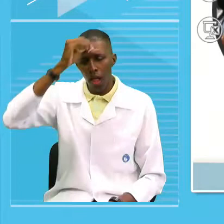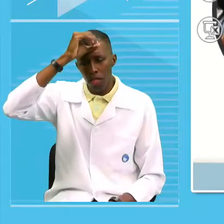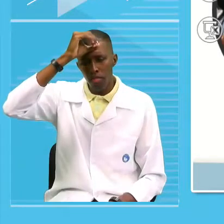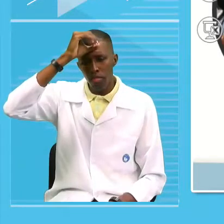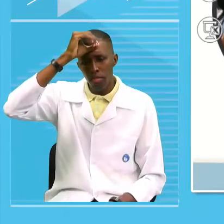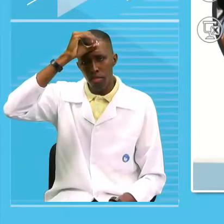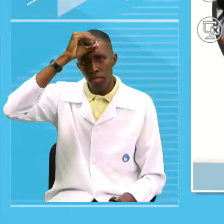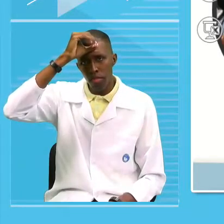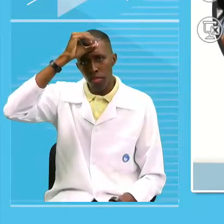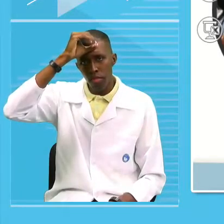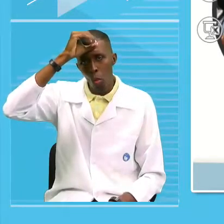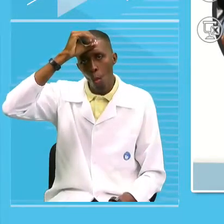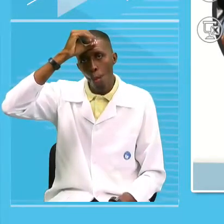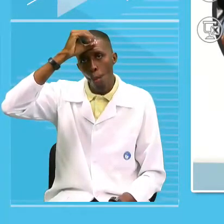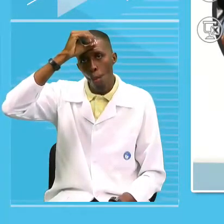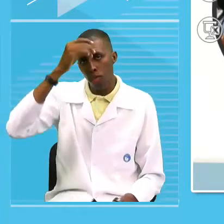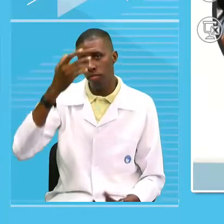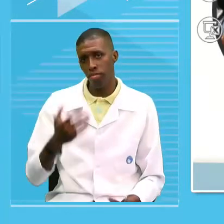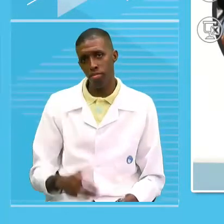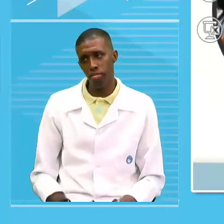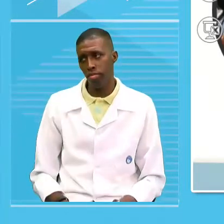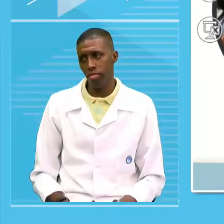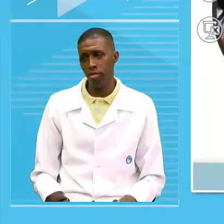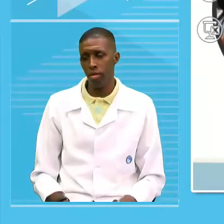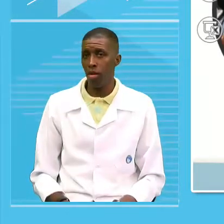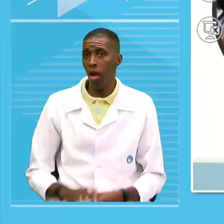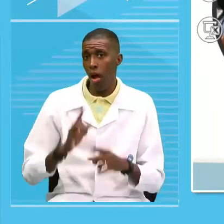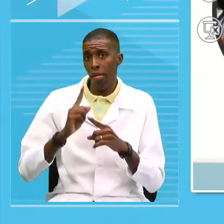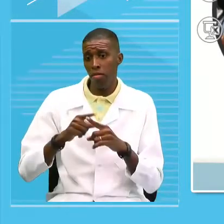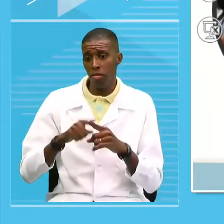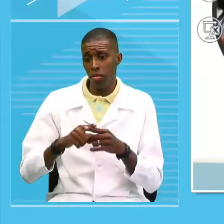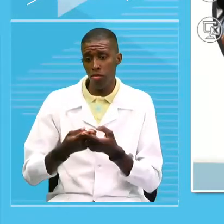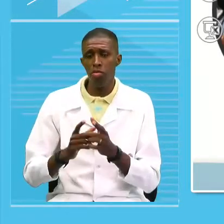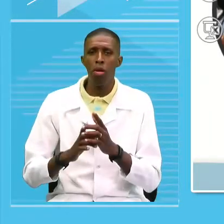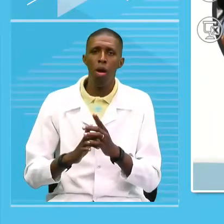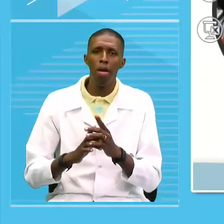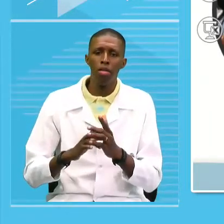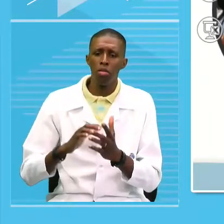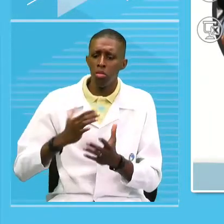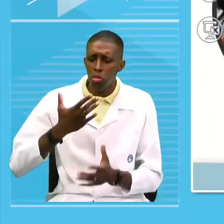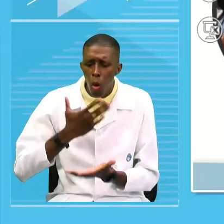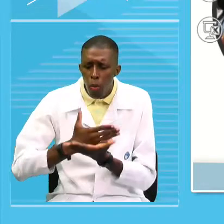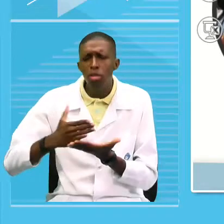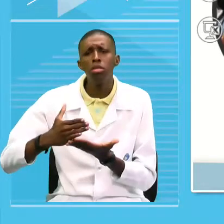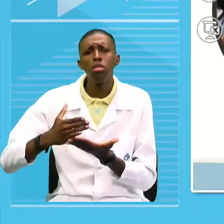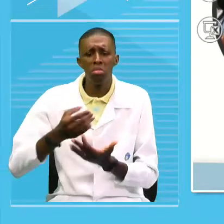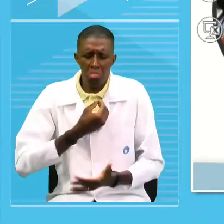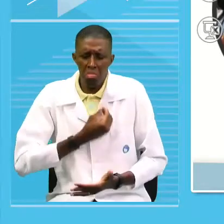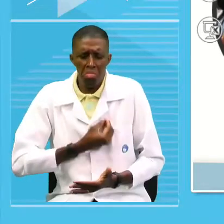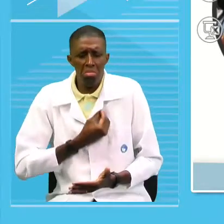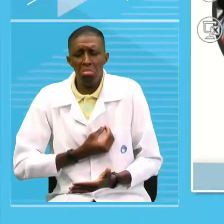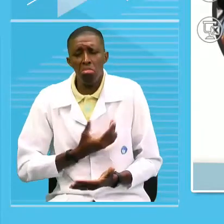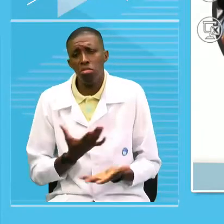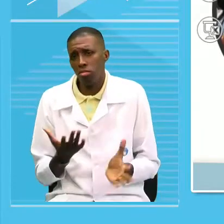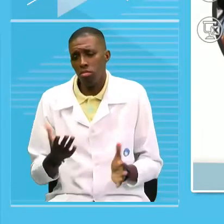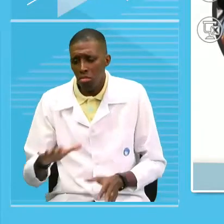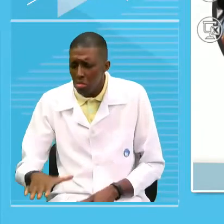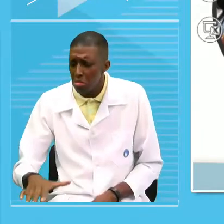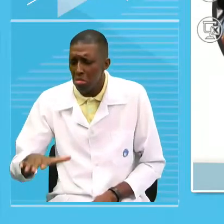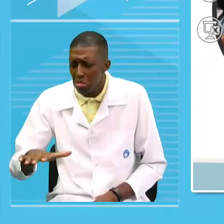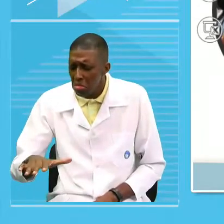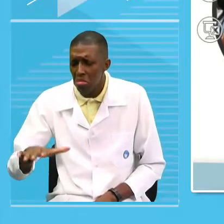porque ela vai ter que conviver ali com adultos que ela não conhece vai ter que aprender a conviver com outras crianças que ela não conhece